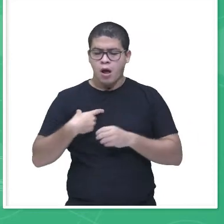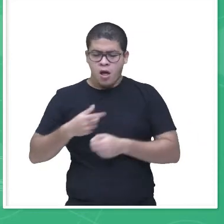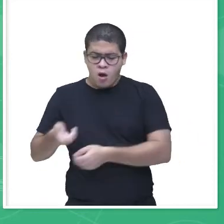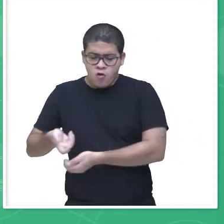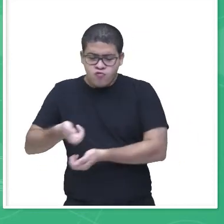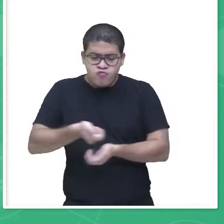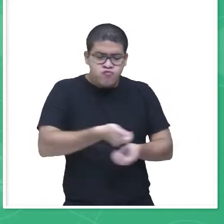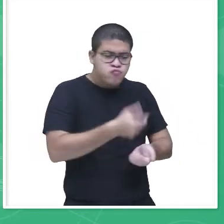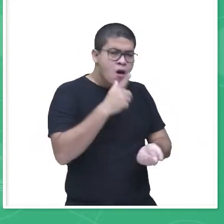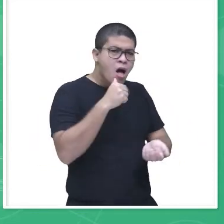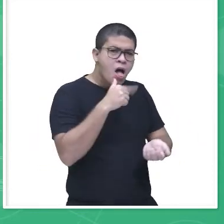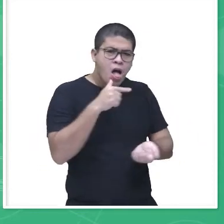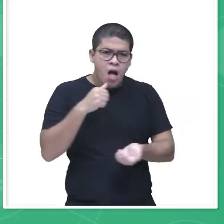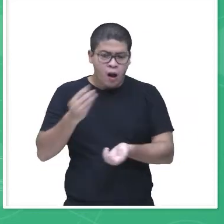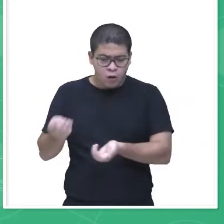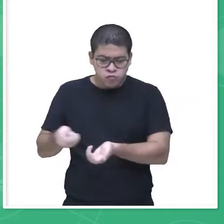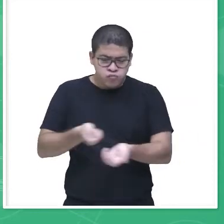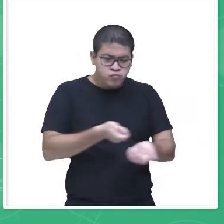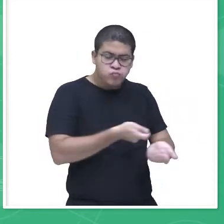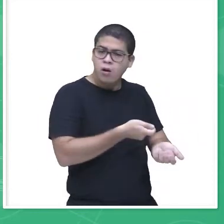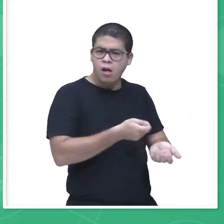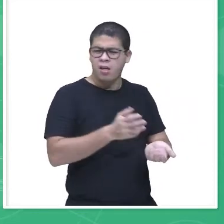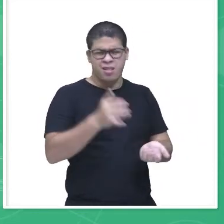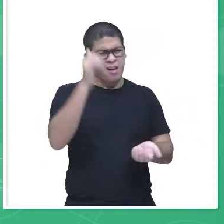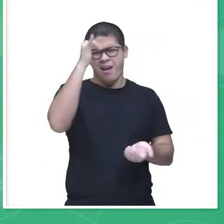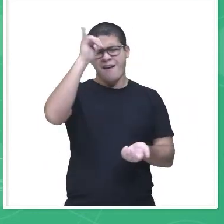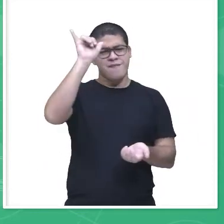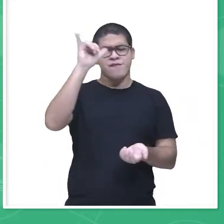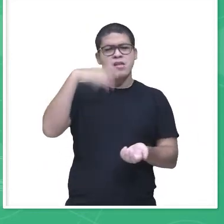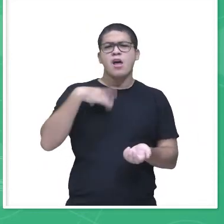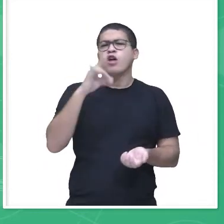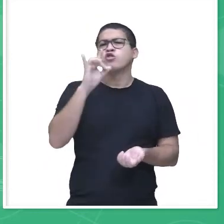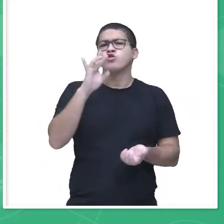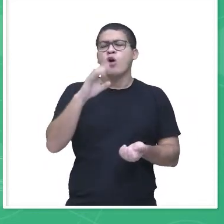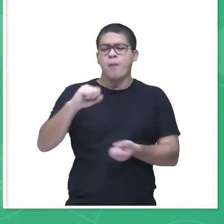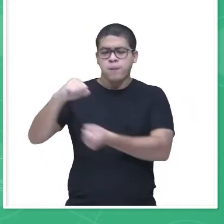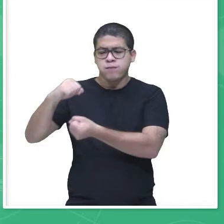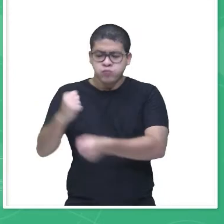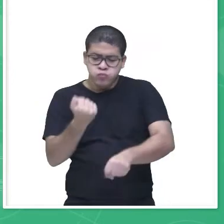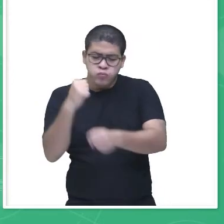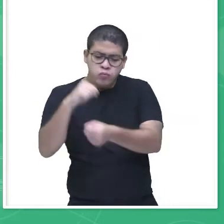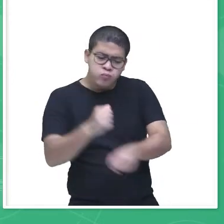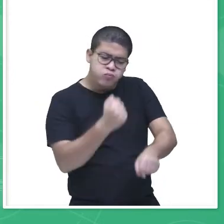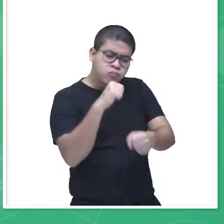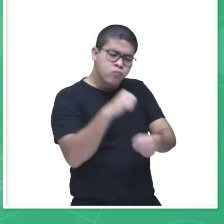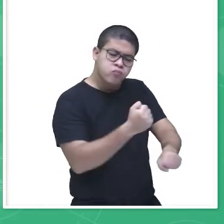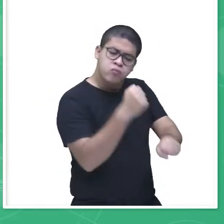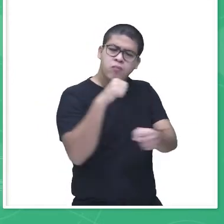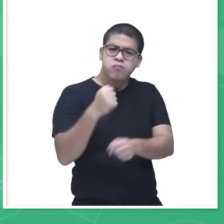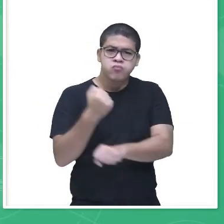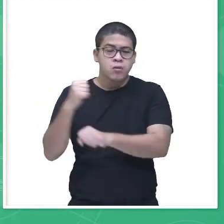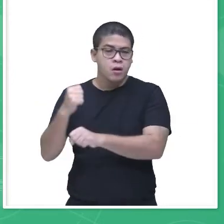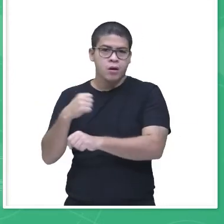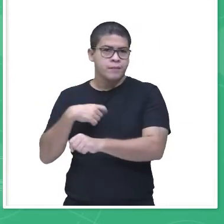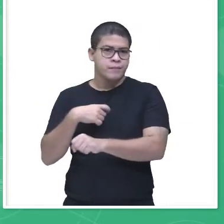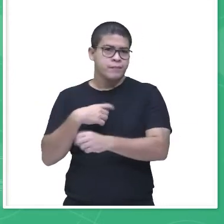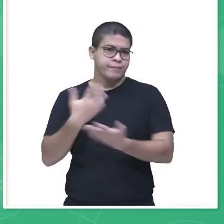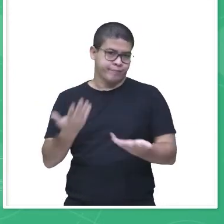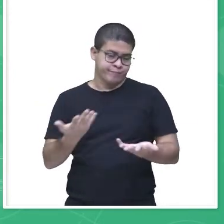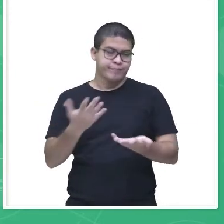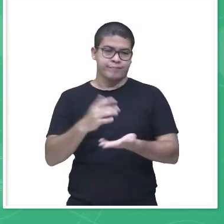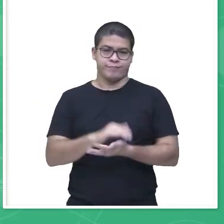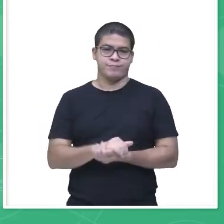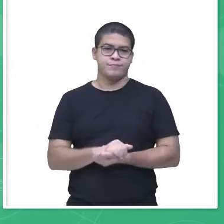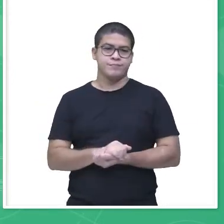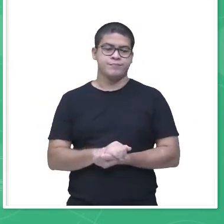para lavar a calçada ou molhar a frente de casa para diminuir o calor. Isso não existe, isso é mito.